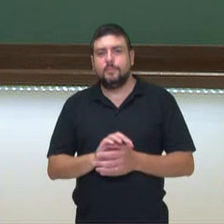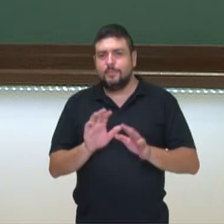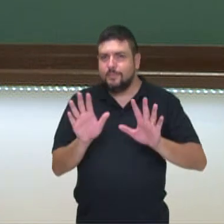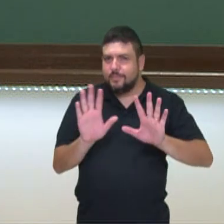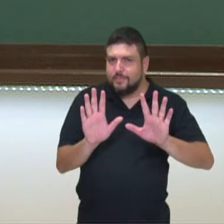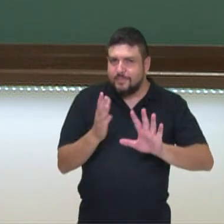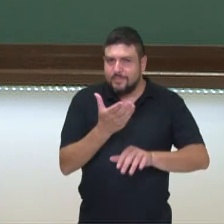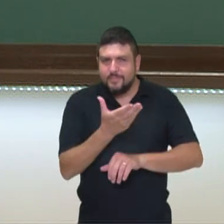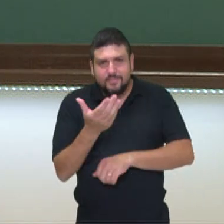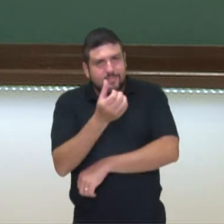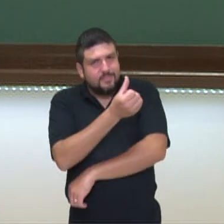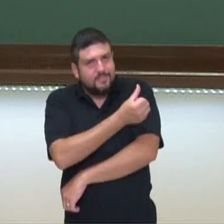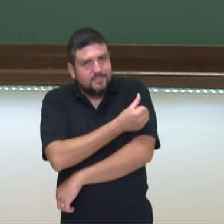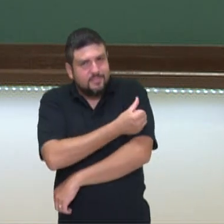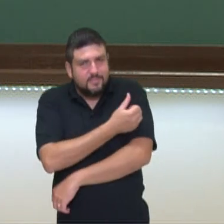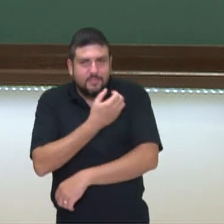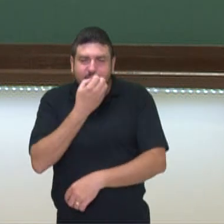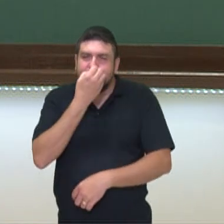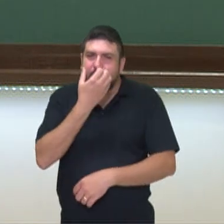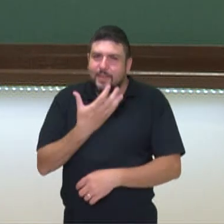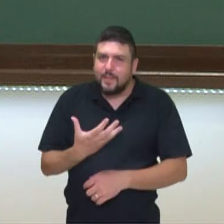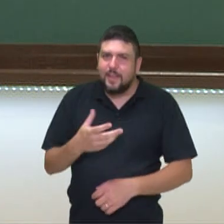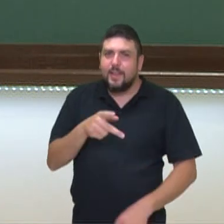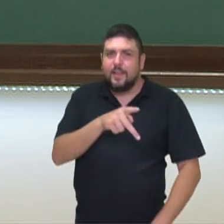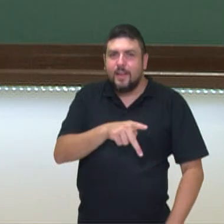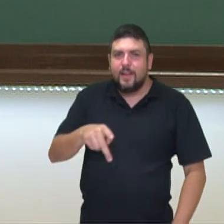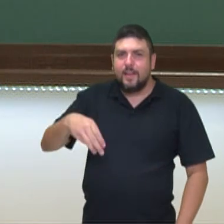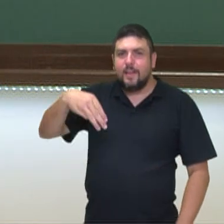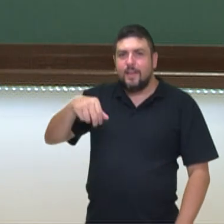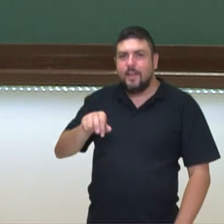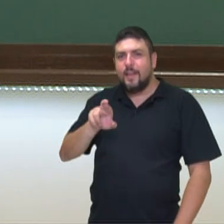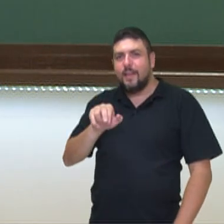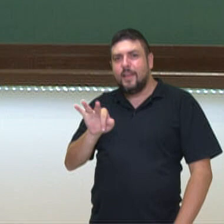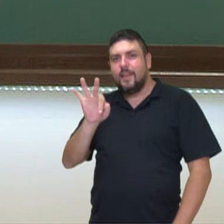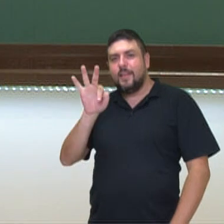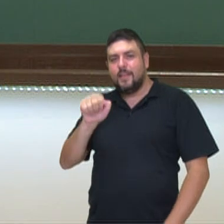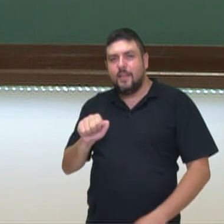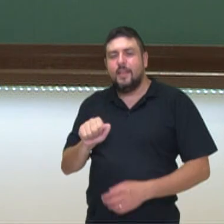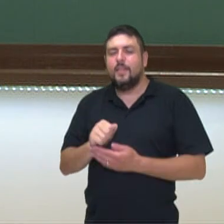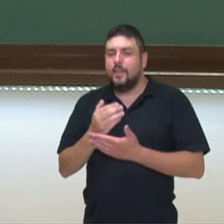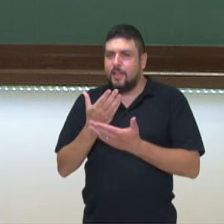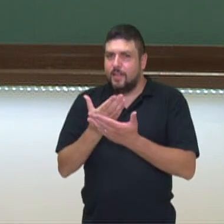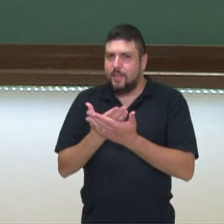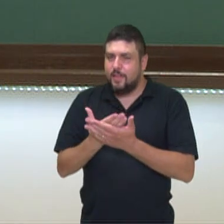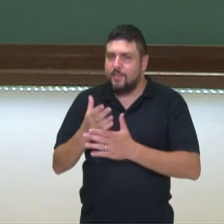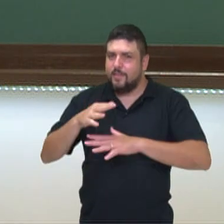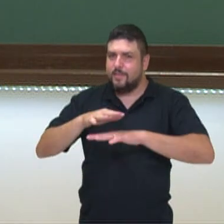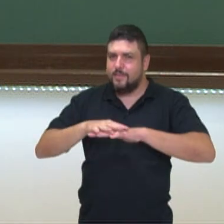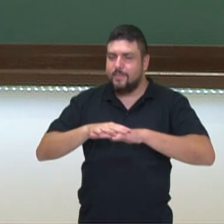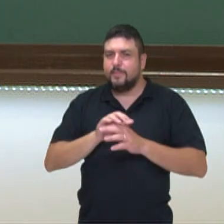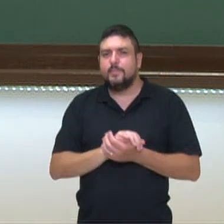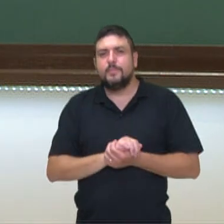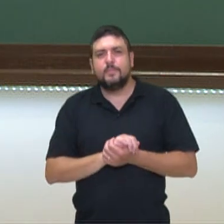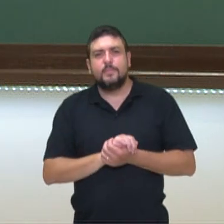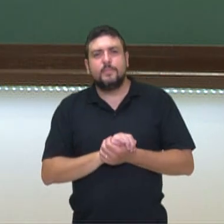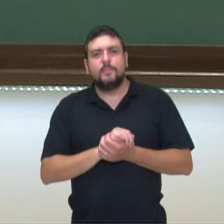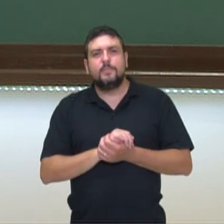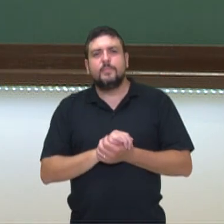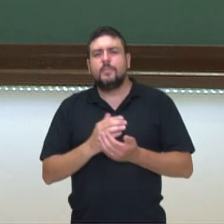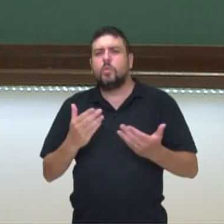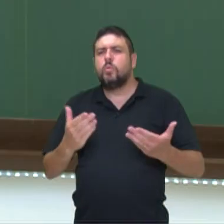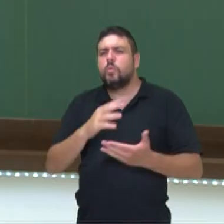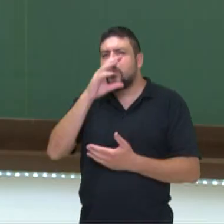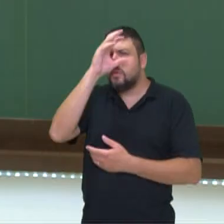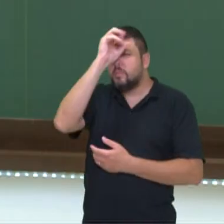Olá, estudantes do sexto ano, tudo bem? Sou a professora Marita e a gente está aqui para uma aula de matemática. Vamos ver o que a gente vai ver nessa aula?